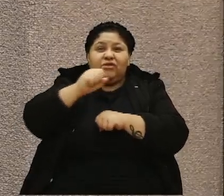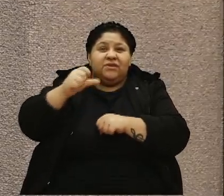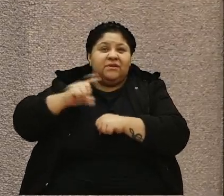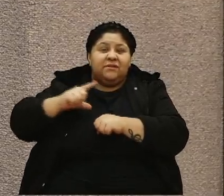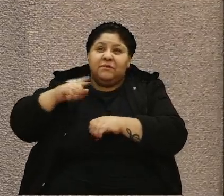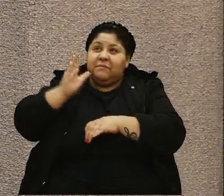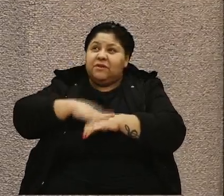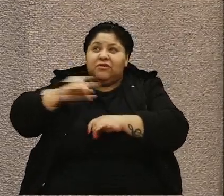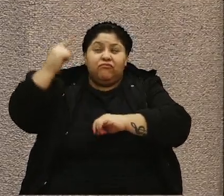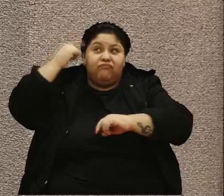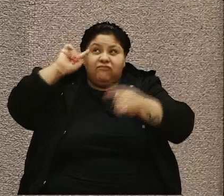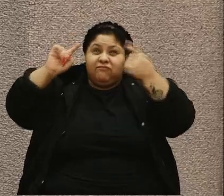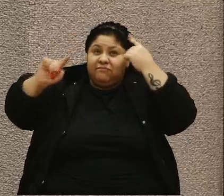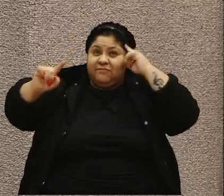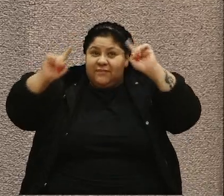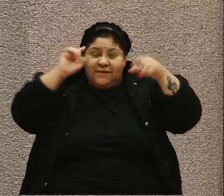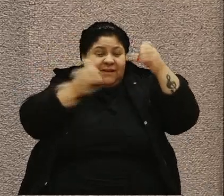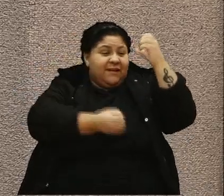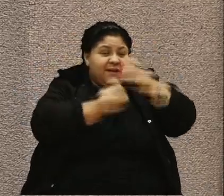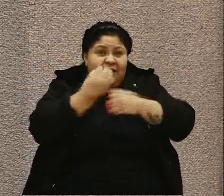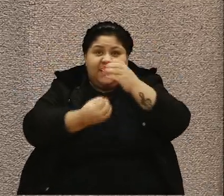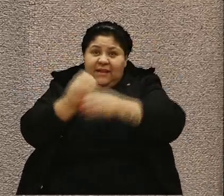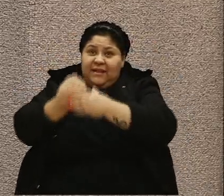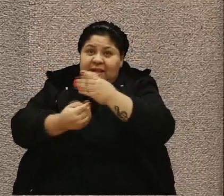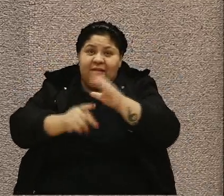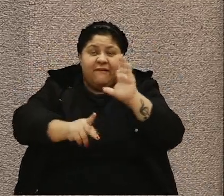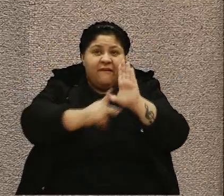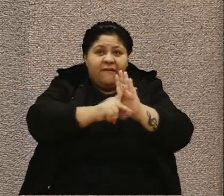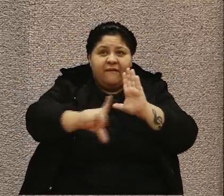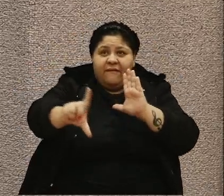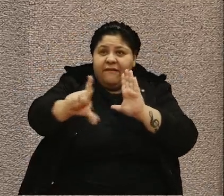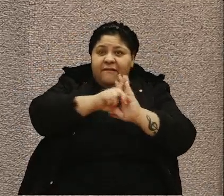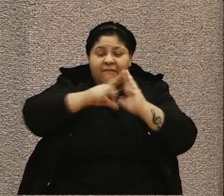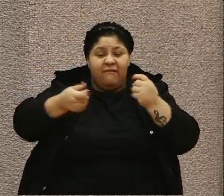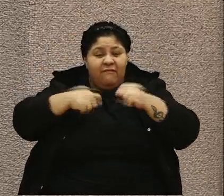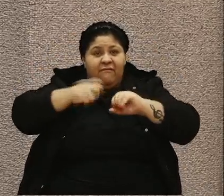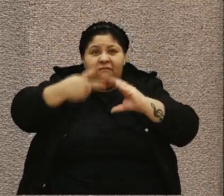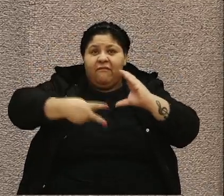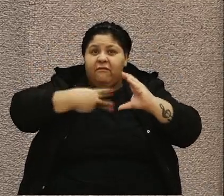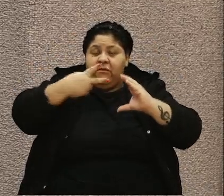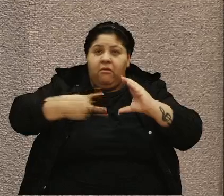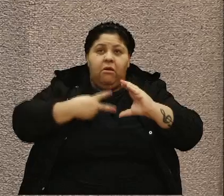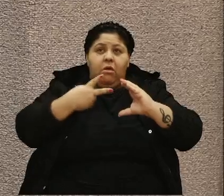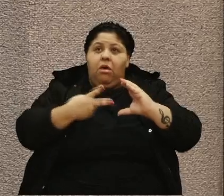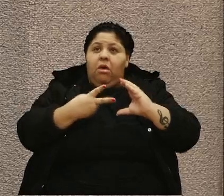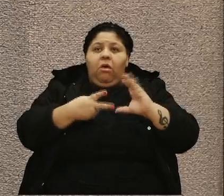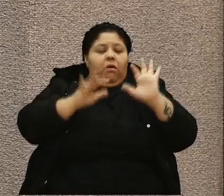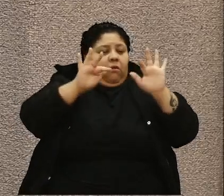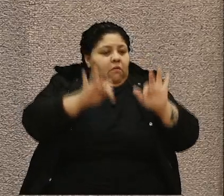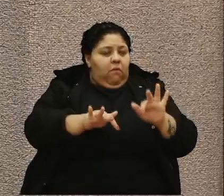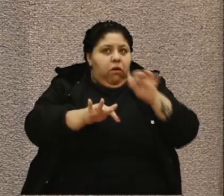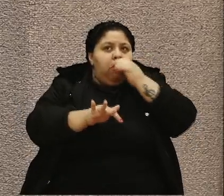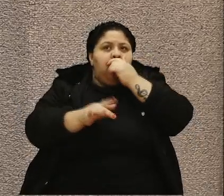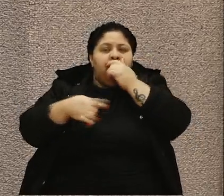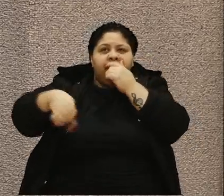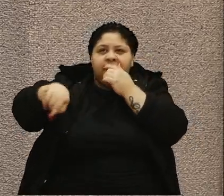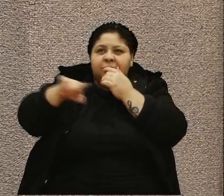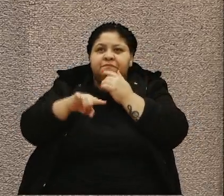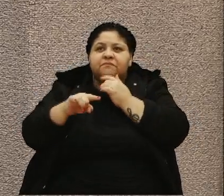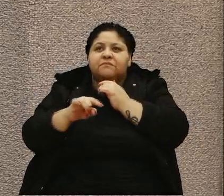que inventar de projeto de lei. As competências das câmaras foram praticamente esgotadas. Quando